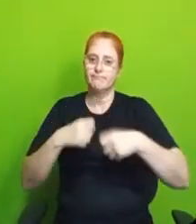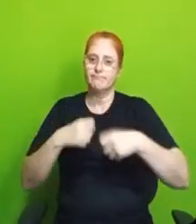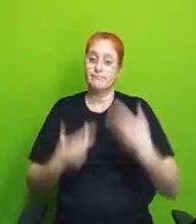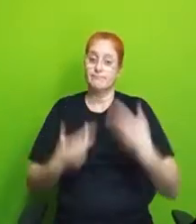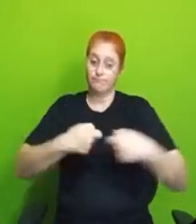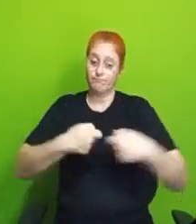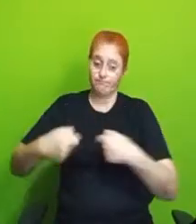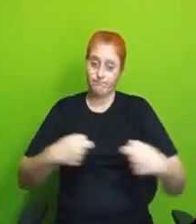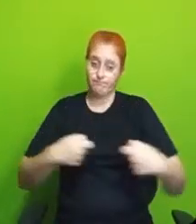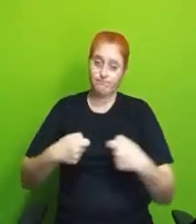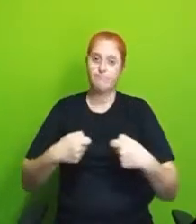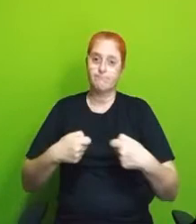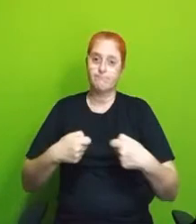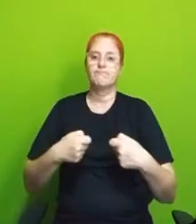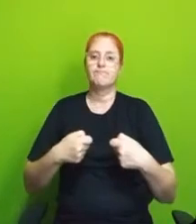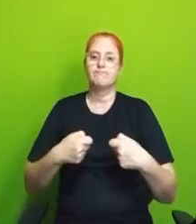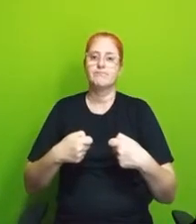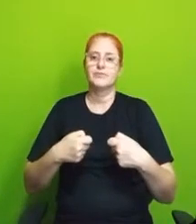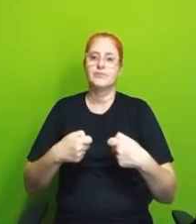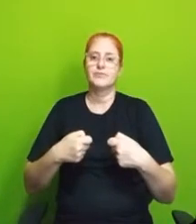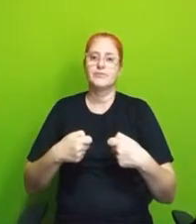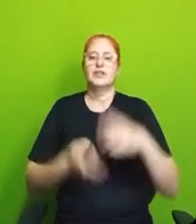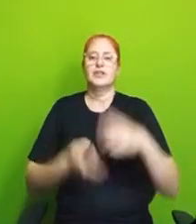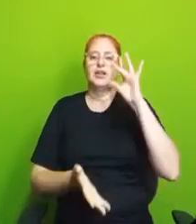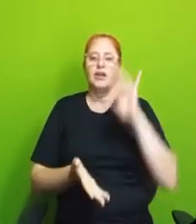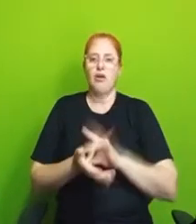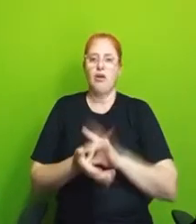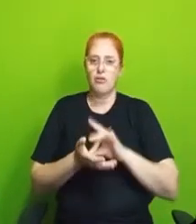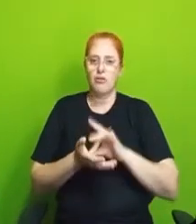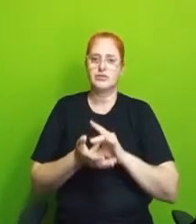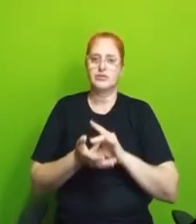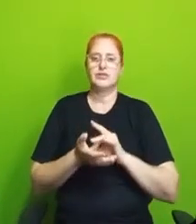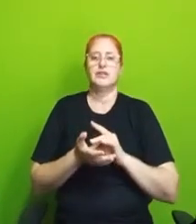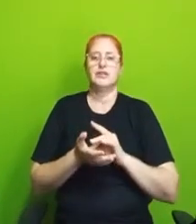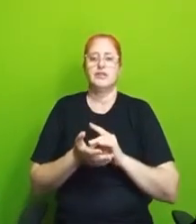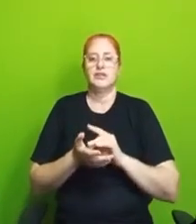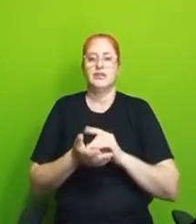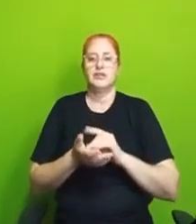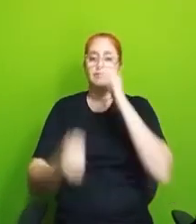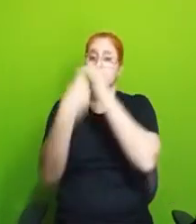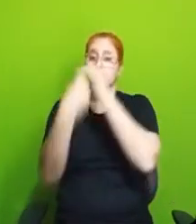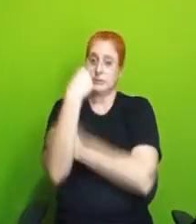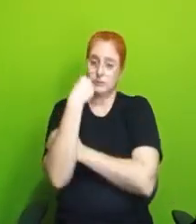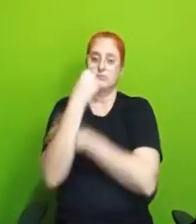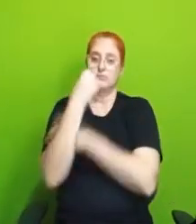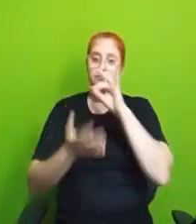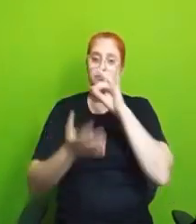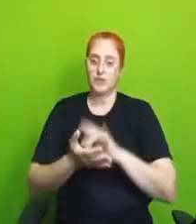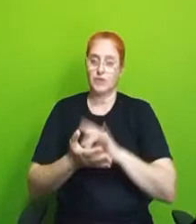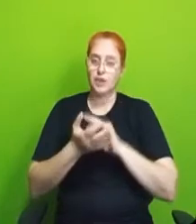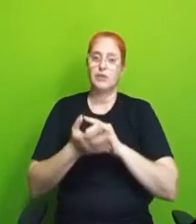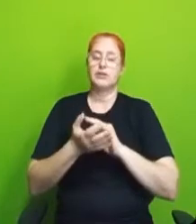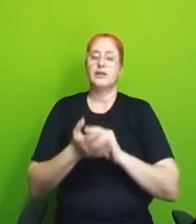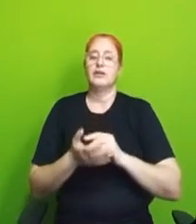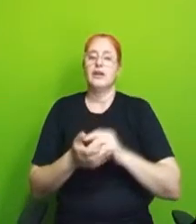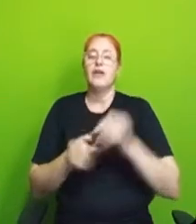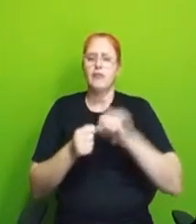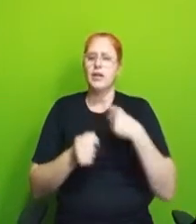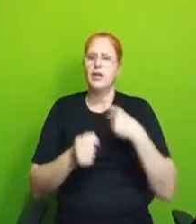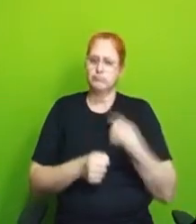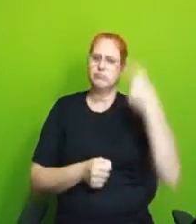vista material, em termos de exploração, de apropriação, que o feminismo materialista nos permite pensar, sem,